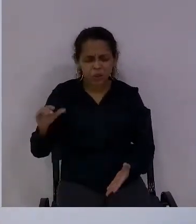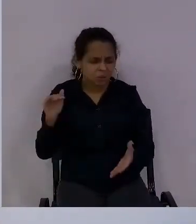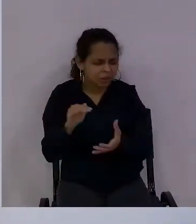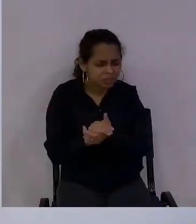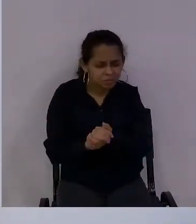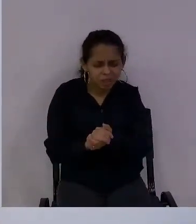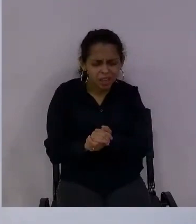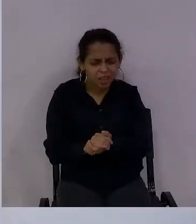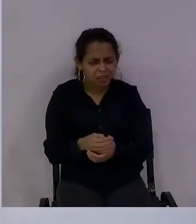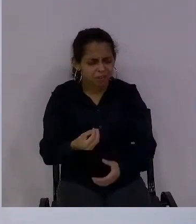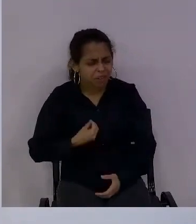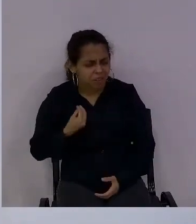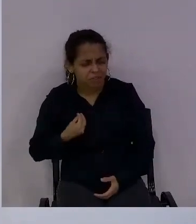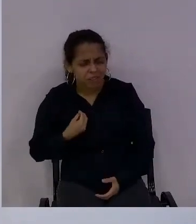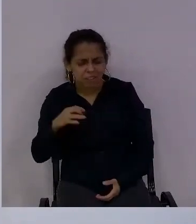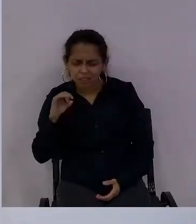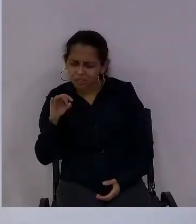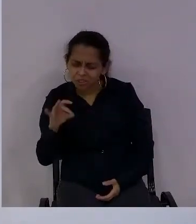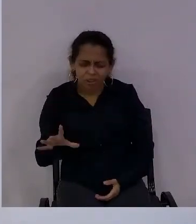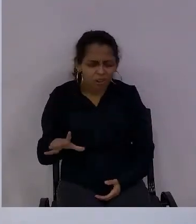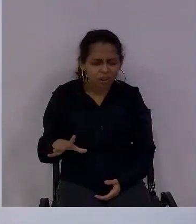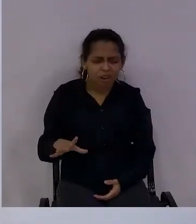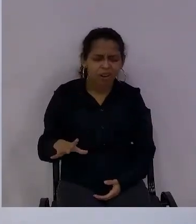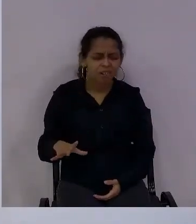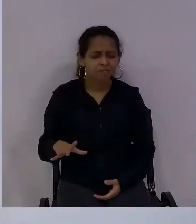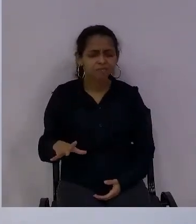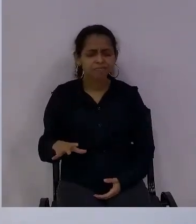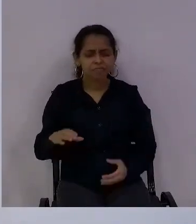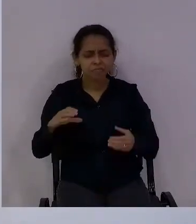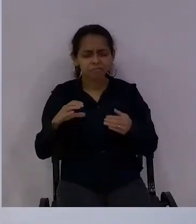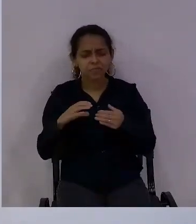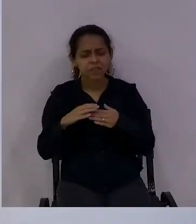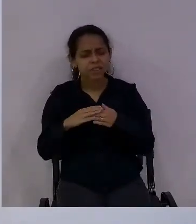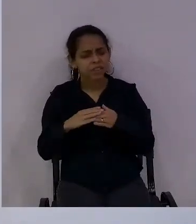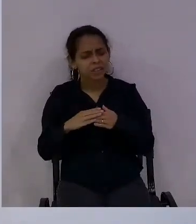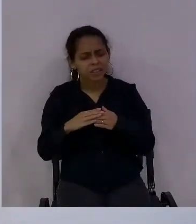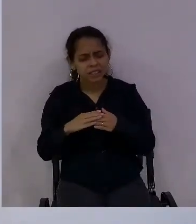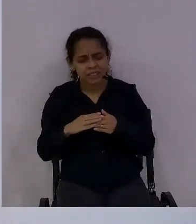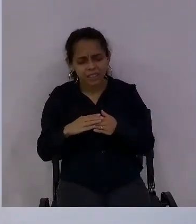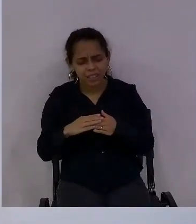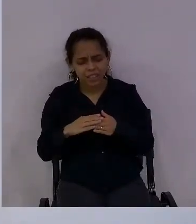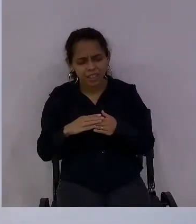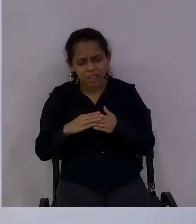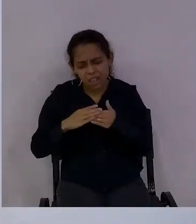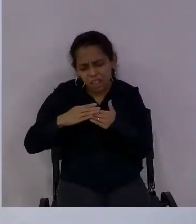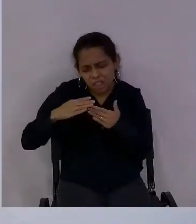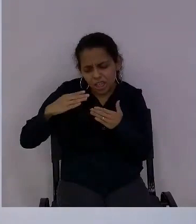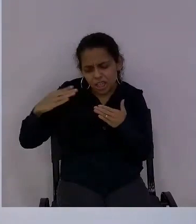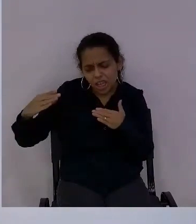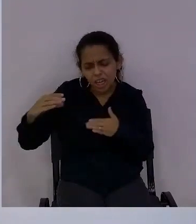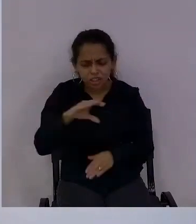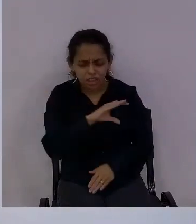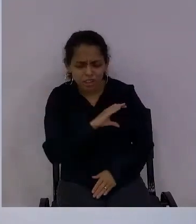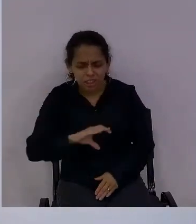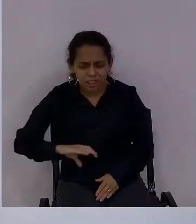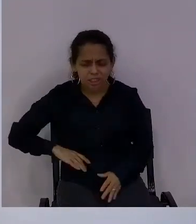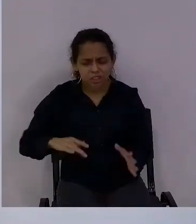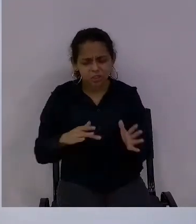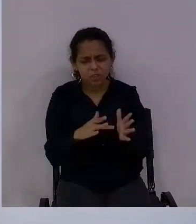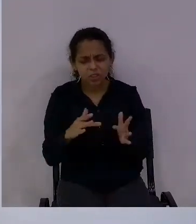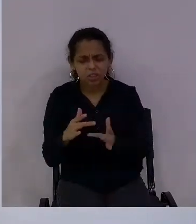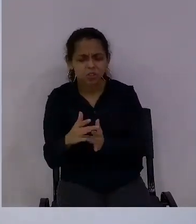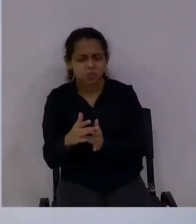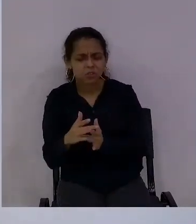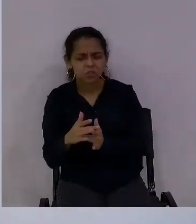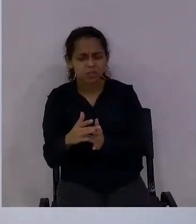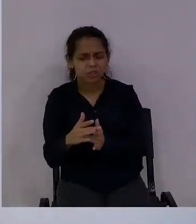casamento, da ética, do caráter, sem Cristo Jesus, achando que vai conseguir, que